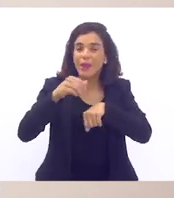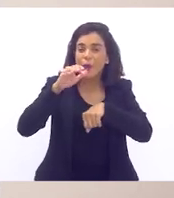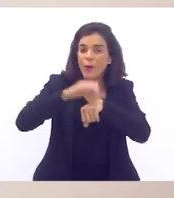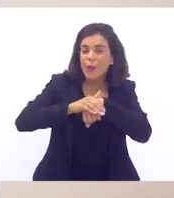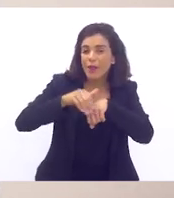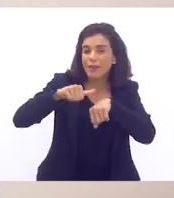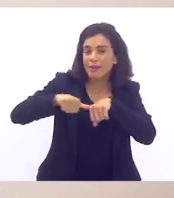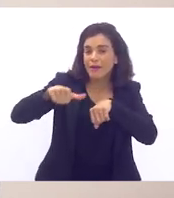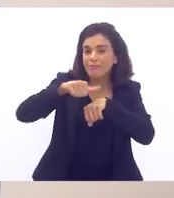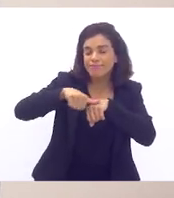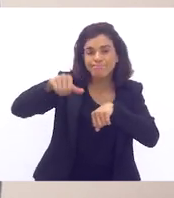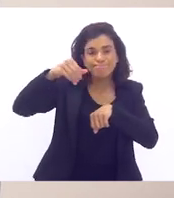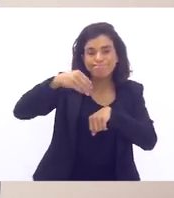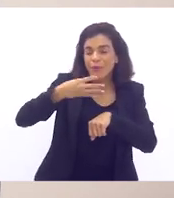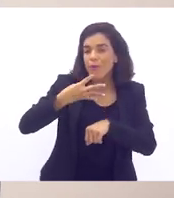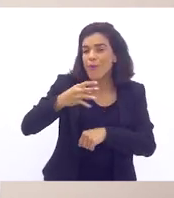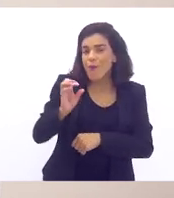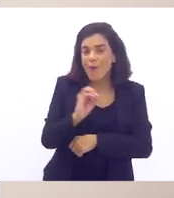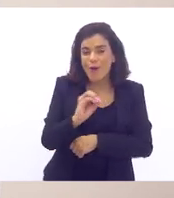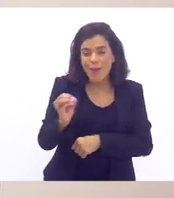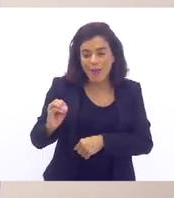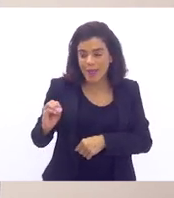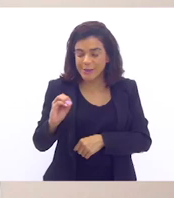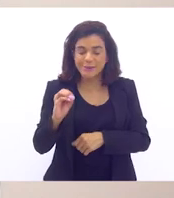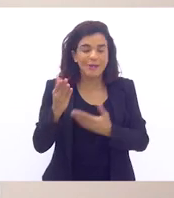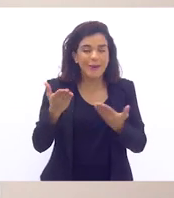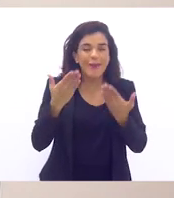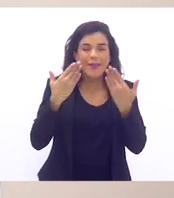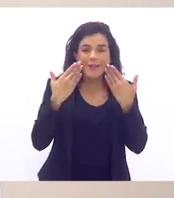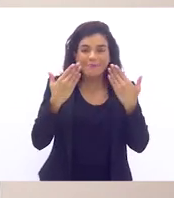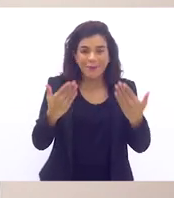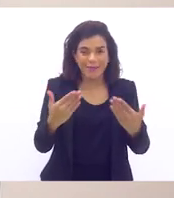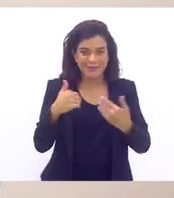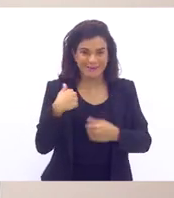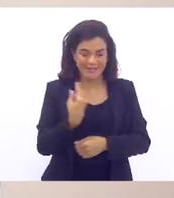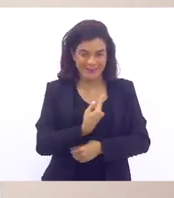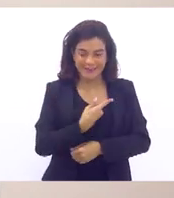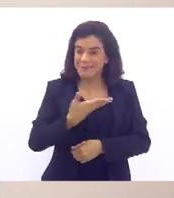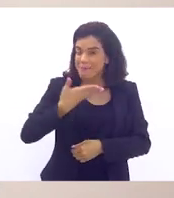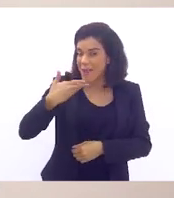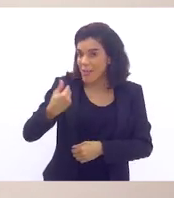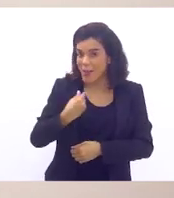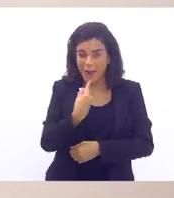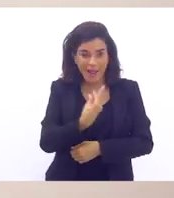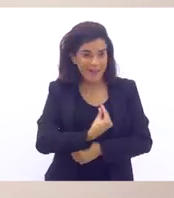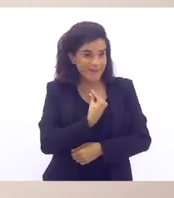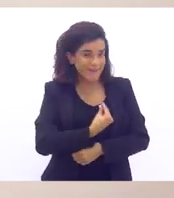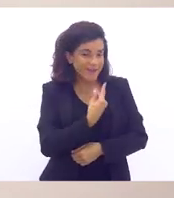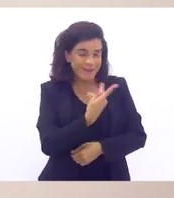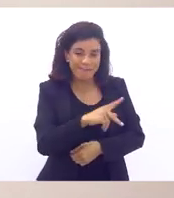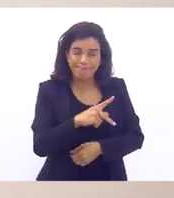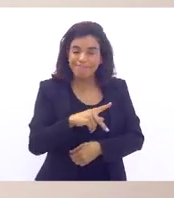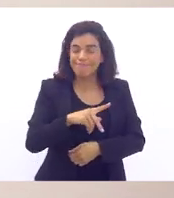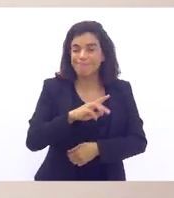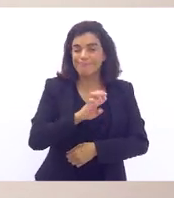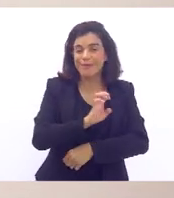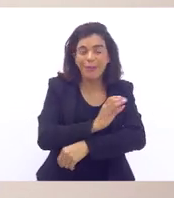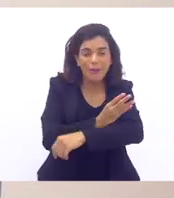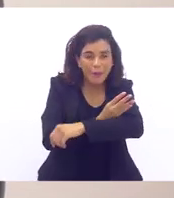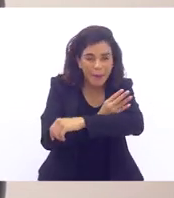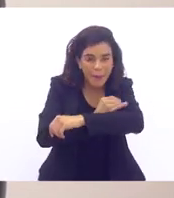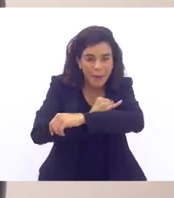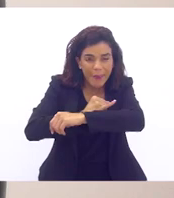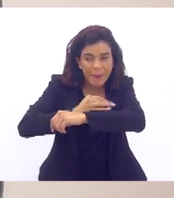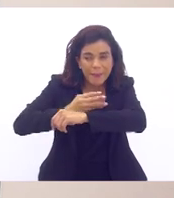conhece né então eles apresentam para a gente e isso causa uma melhora na vida do do paciente com epidermólise que já é tão